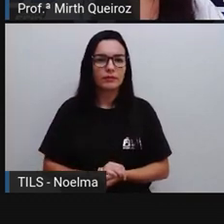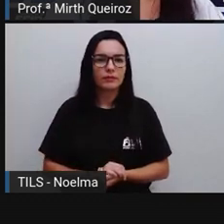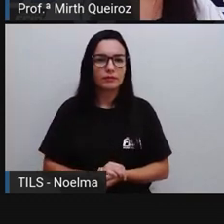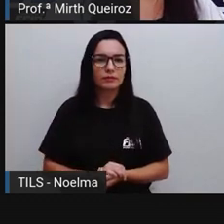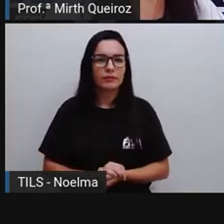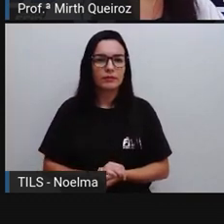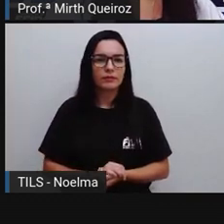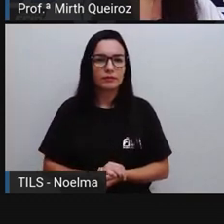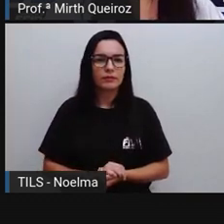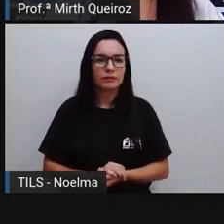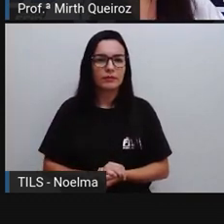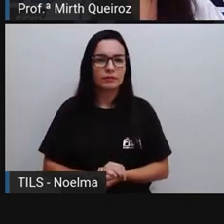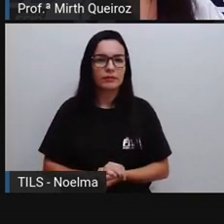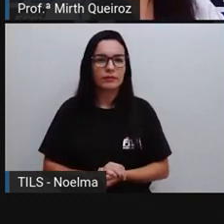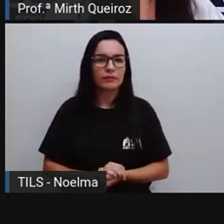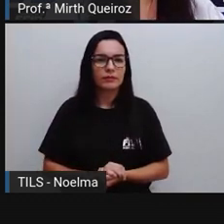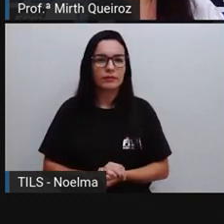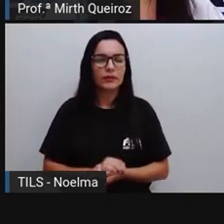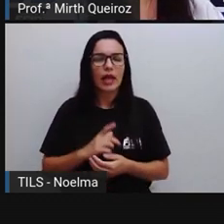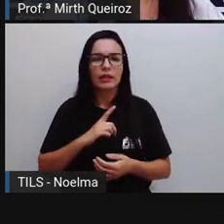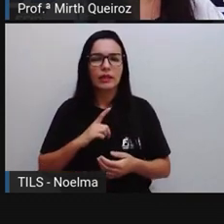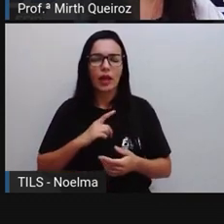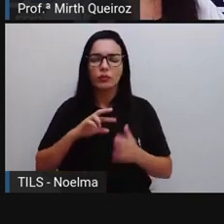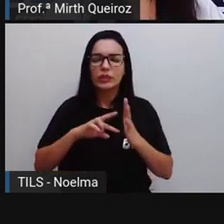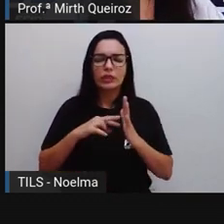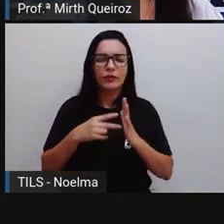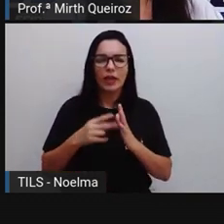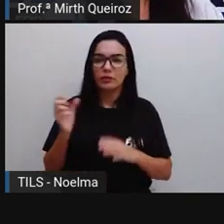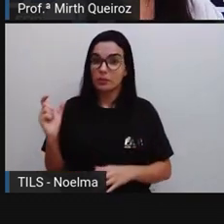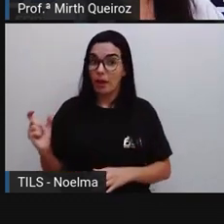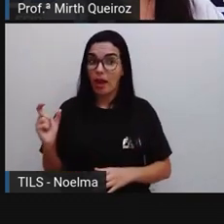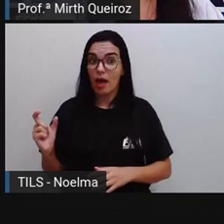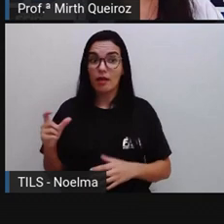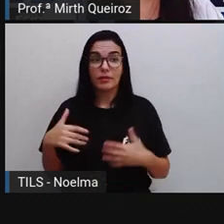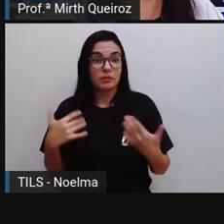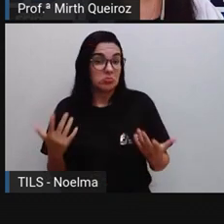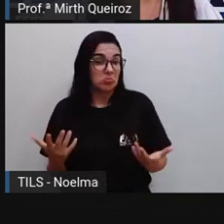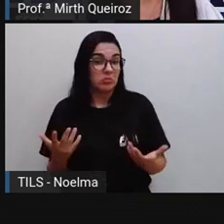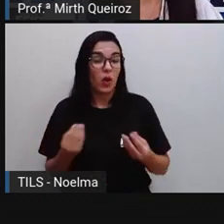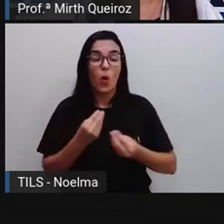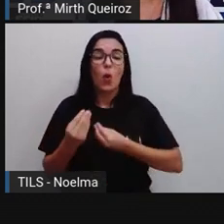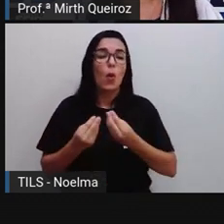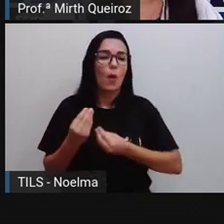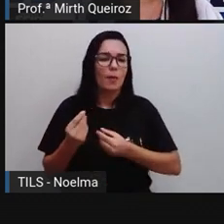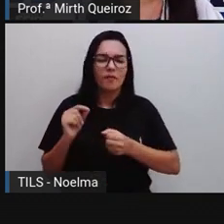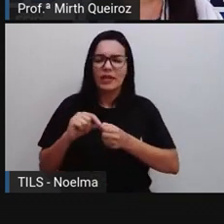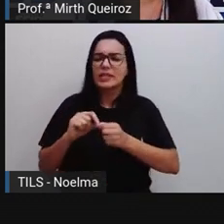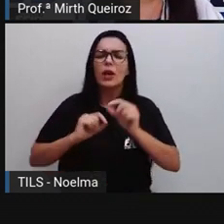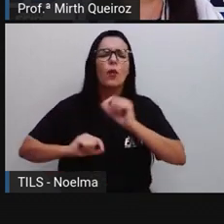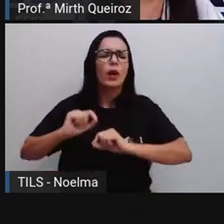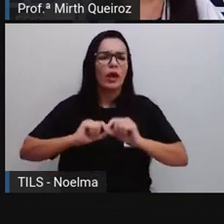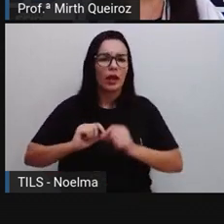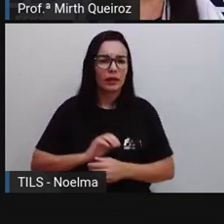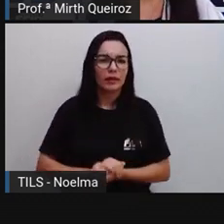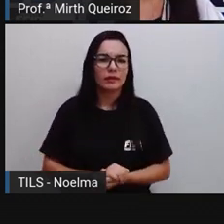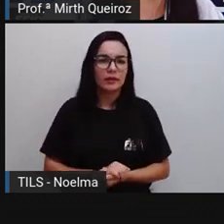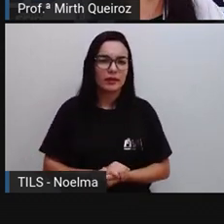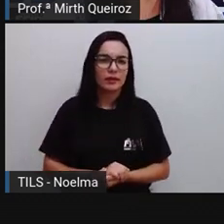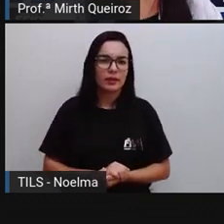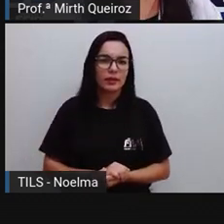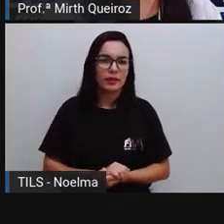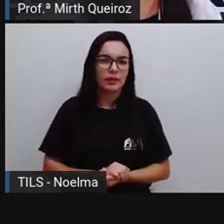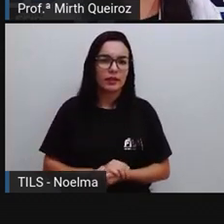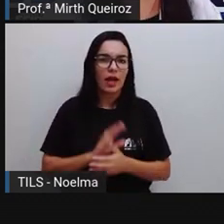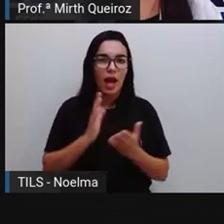desse conhecimento, né? Desse significado aí da palavra, do tema. O que eles faziam?